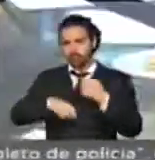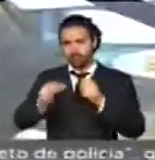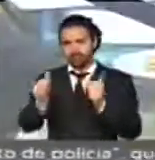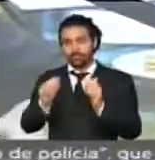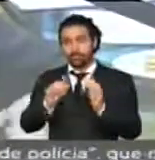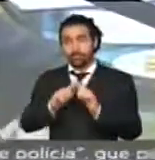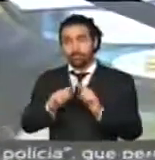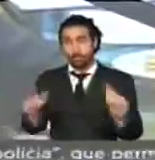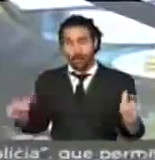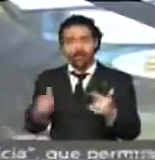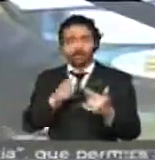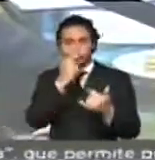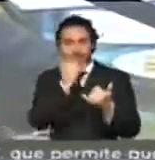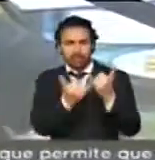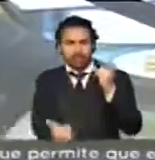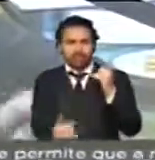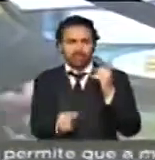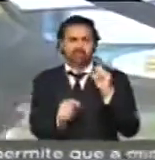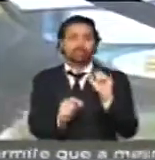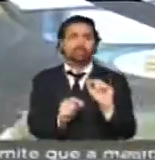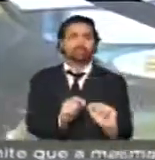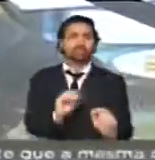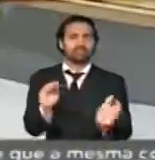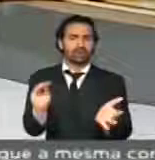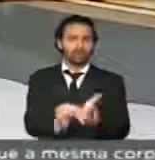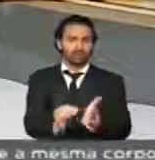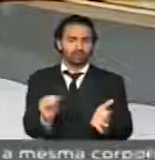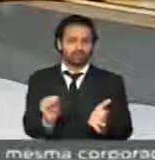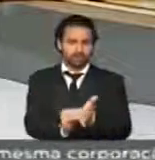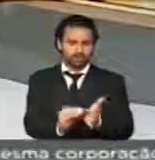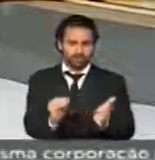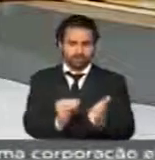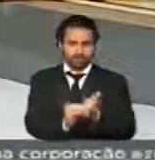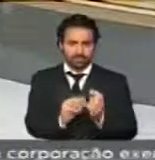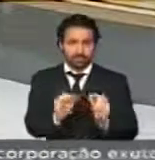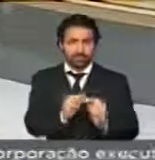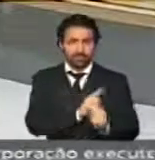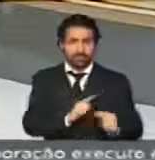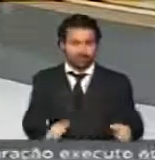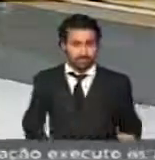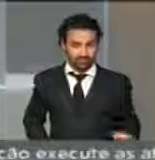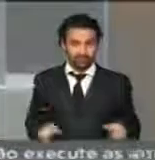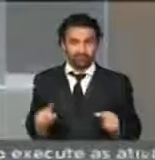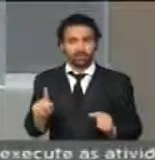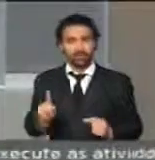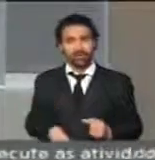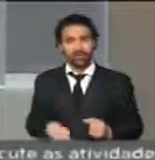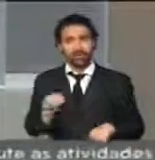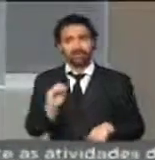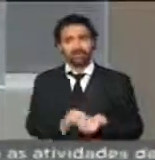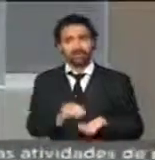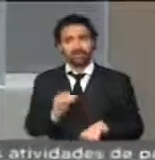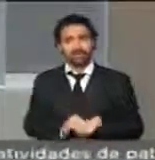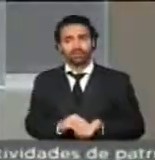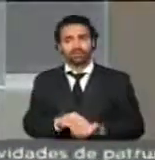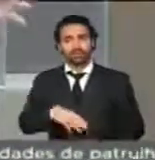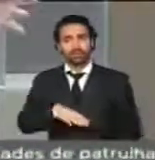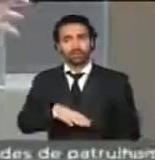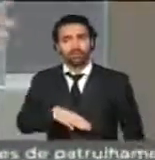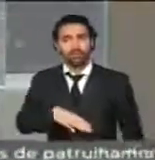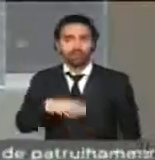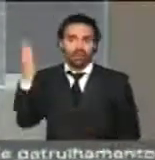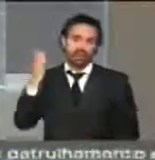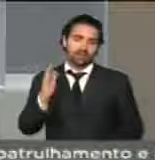me parece que o que está faltando para o governo seria uma ousadia